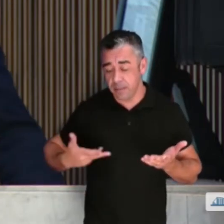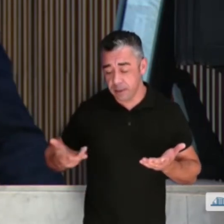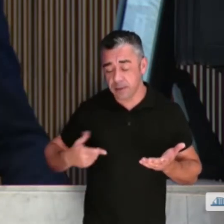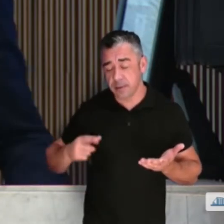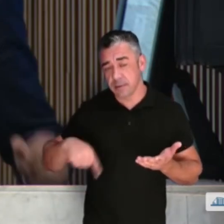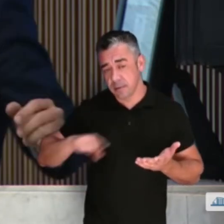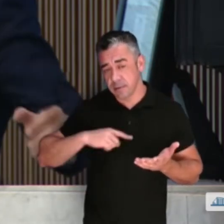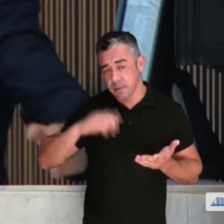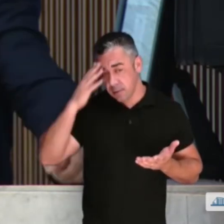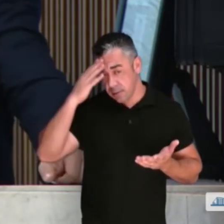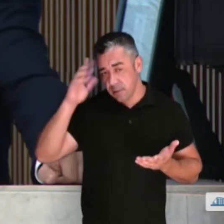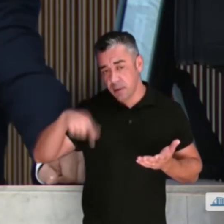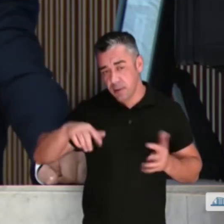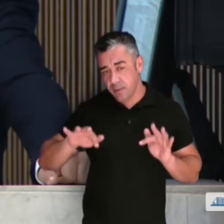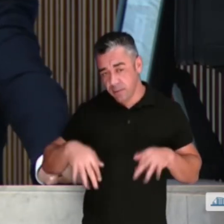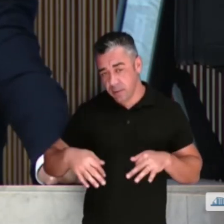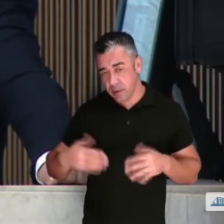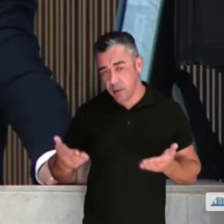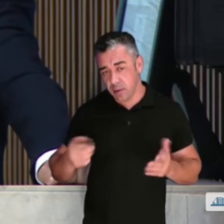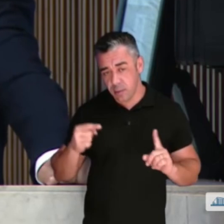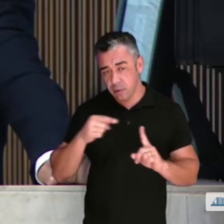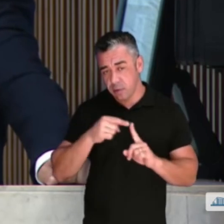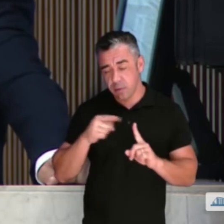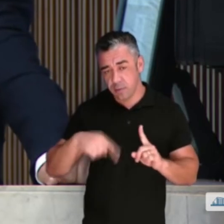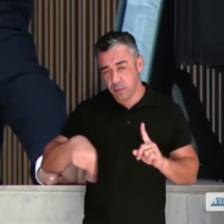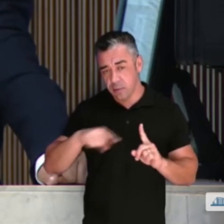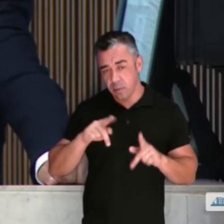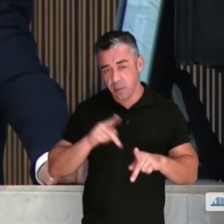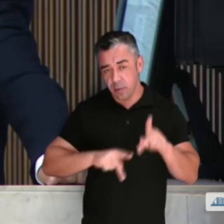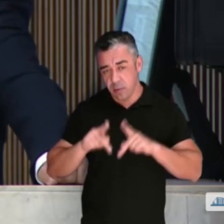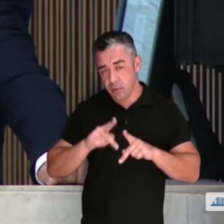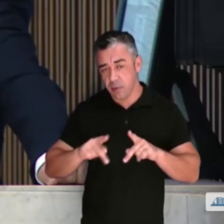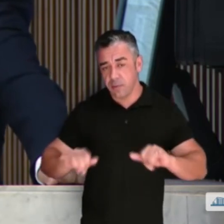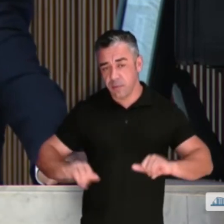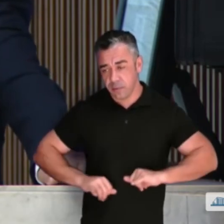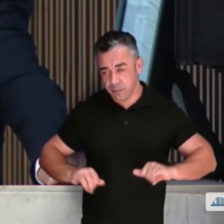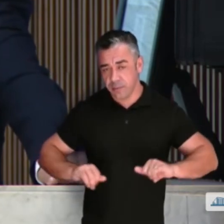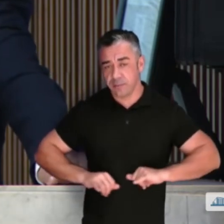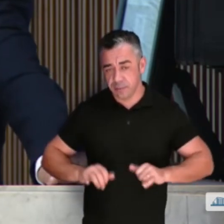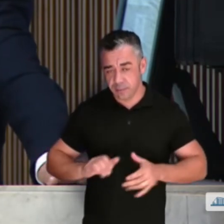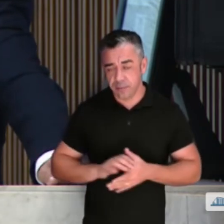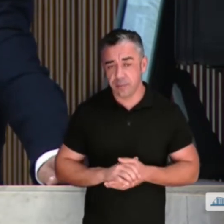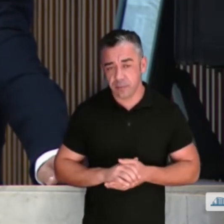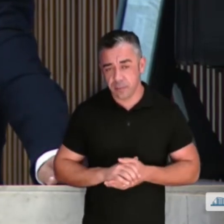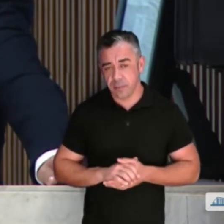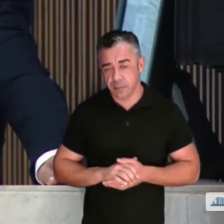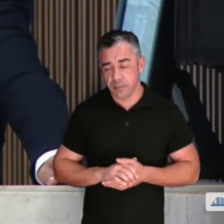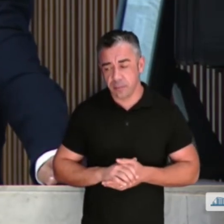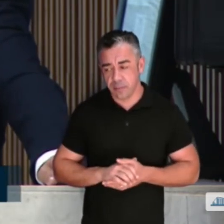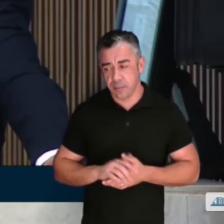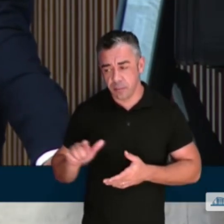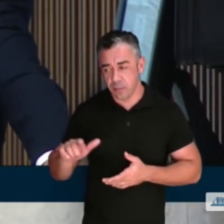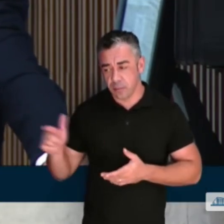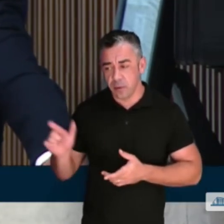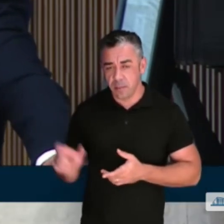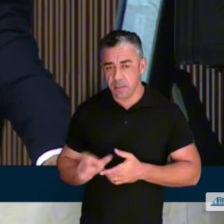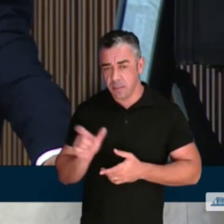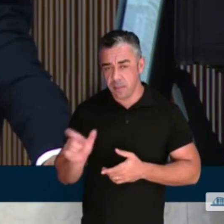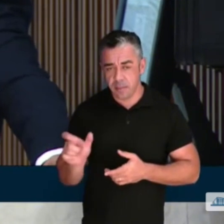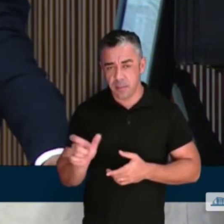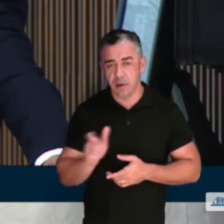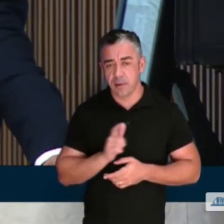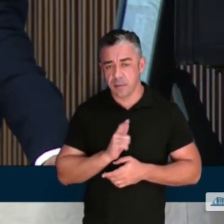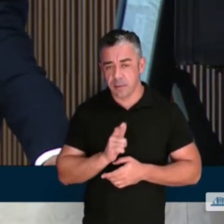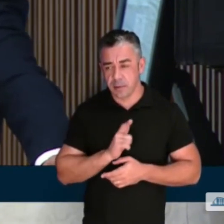gente sabe o fim que deu. O povo se ferrou, para não usar outro termo que